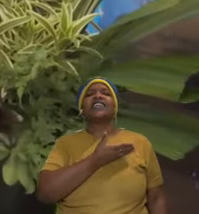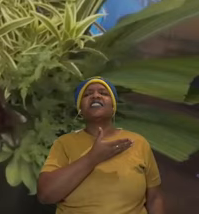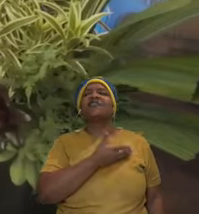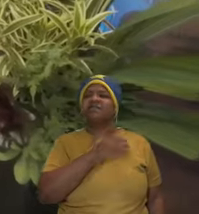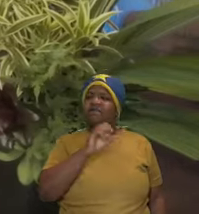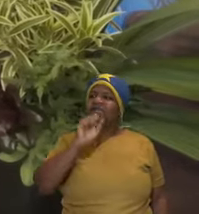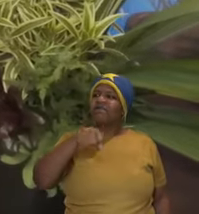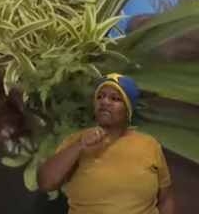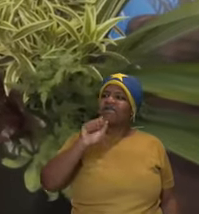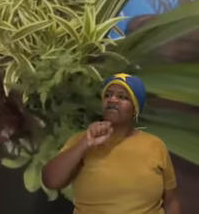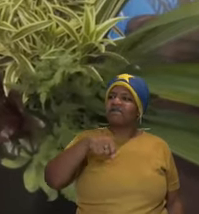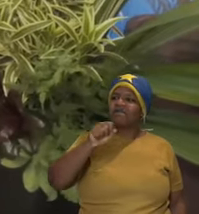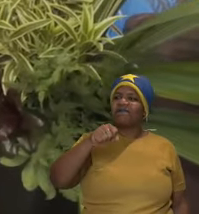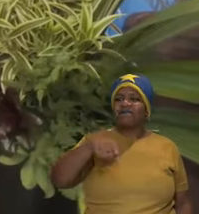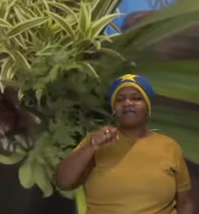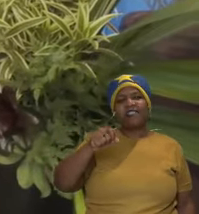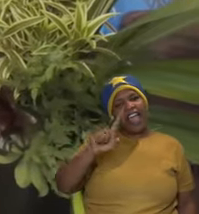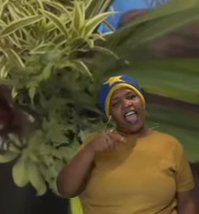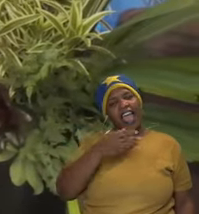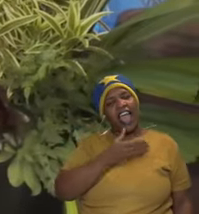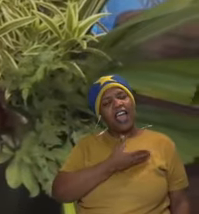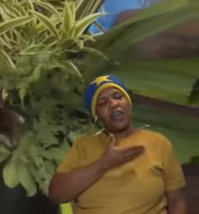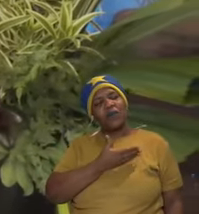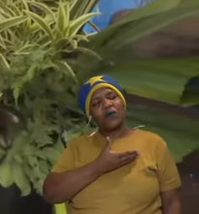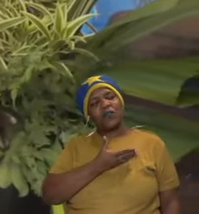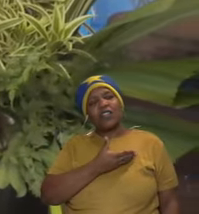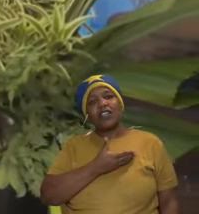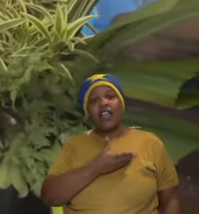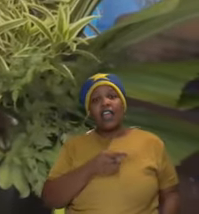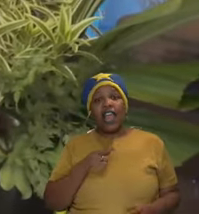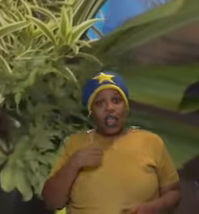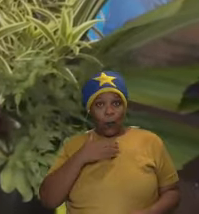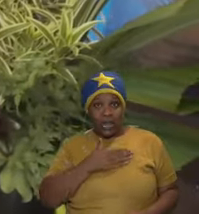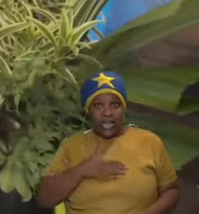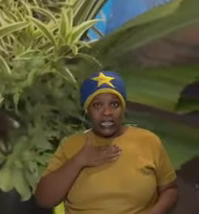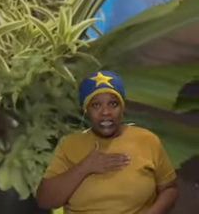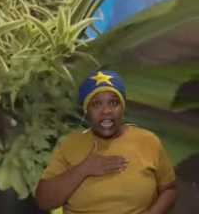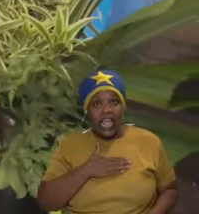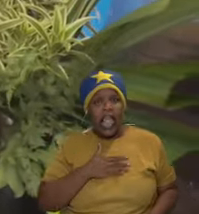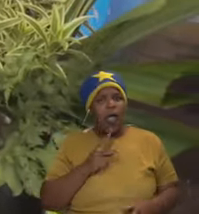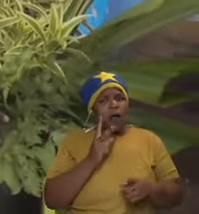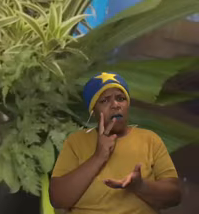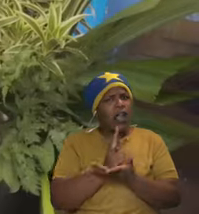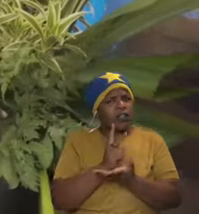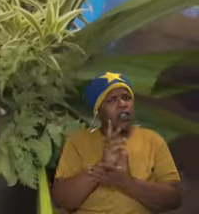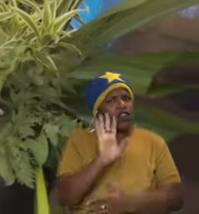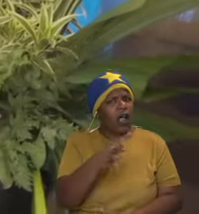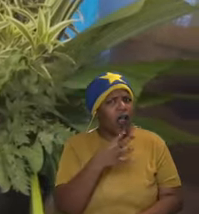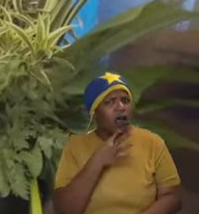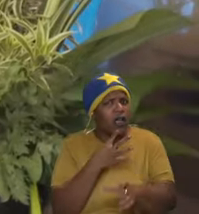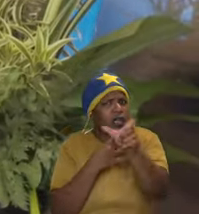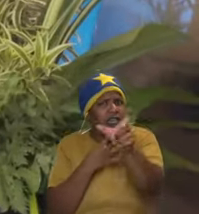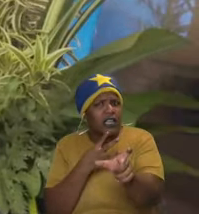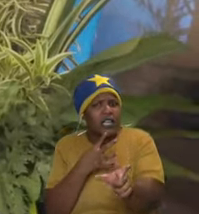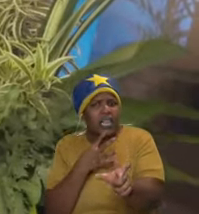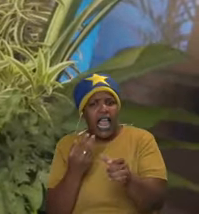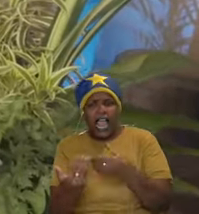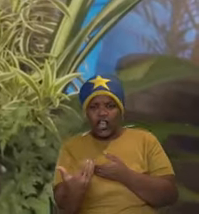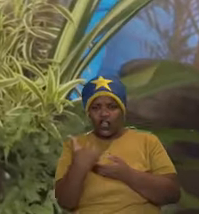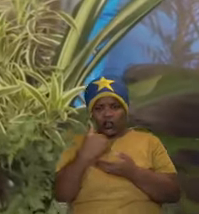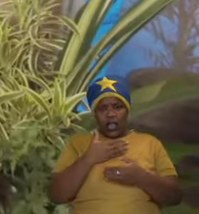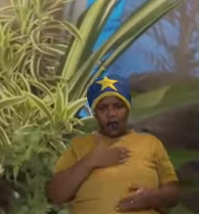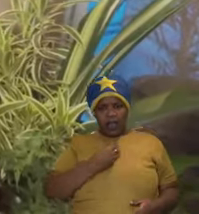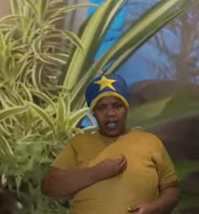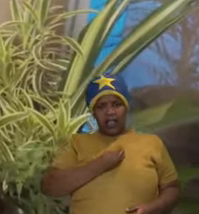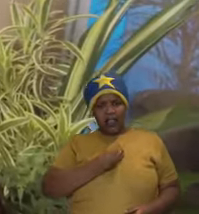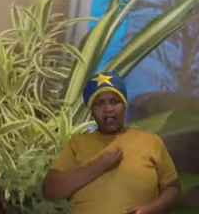Amiga, pra essas coisas mesmo. Muito prazer, apesar de já te conhecer. Entrou na minha